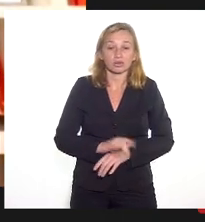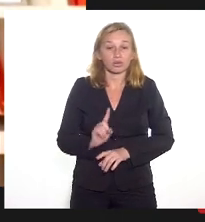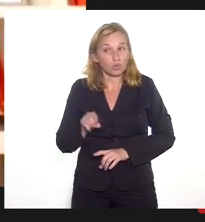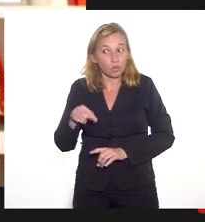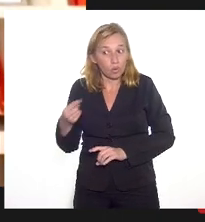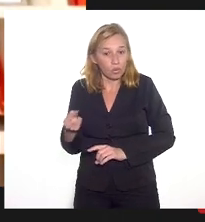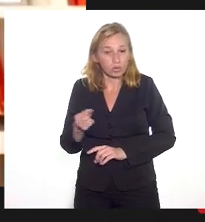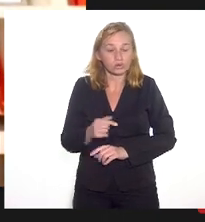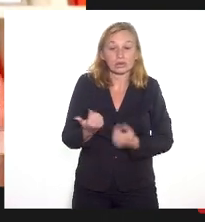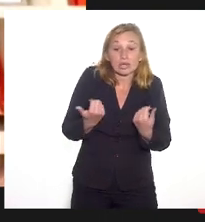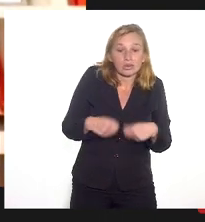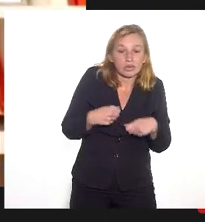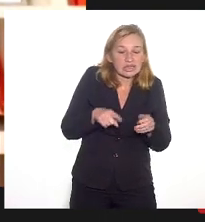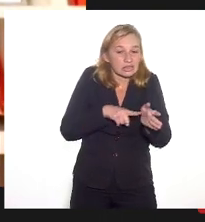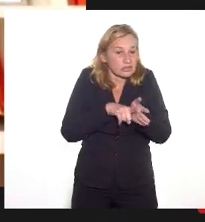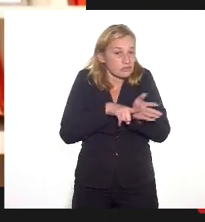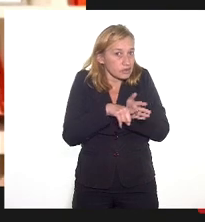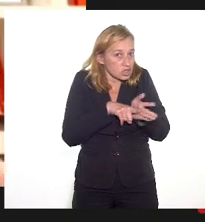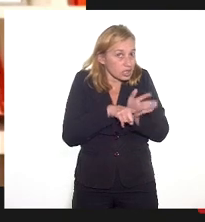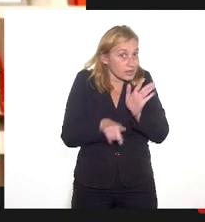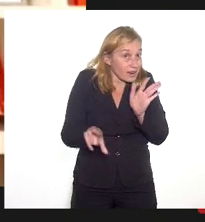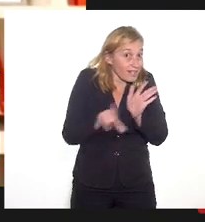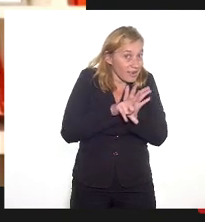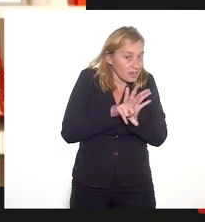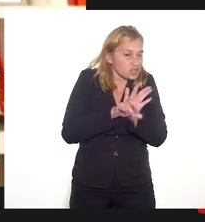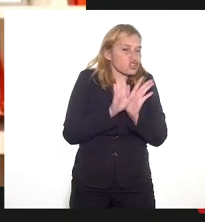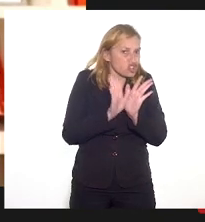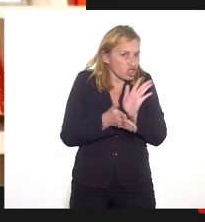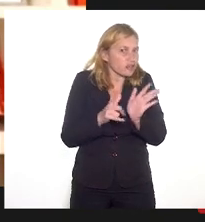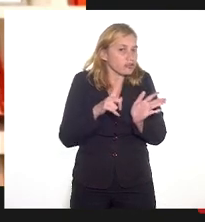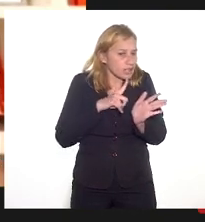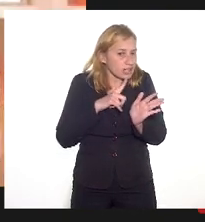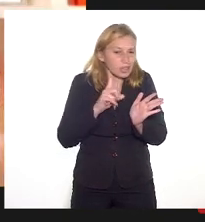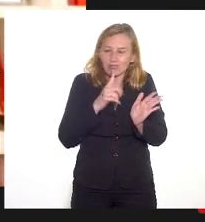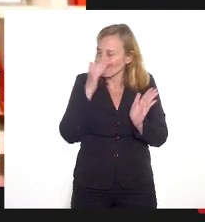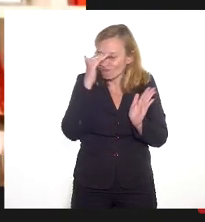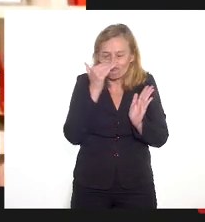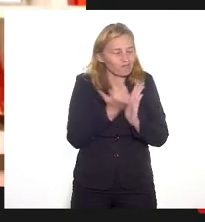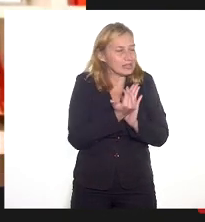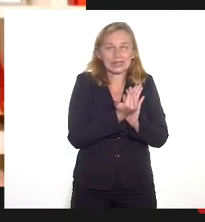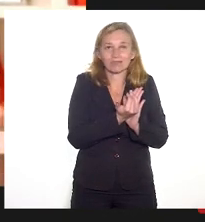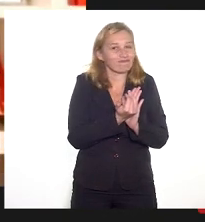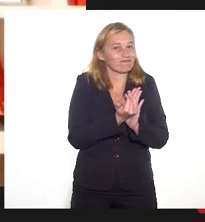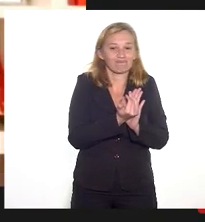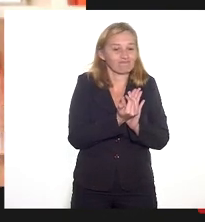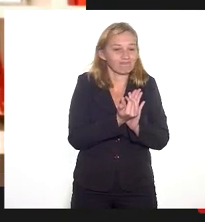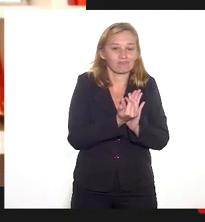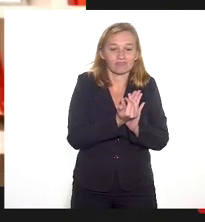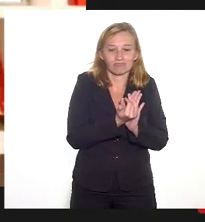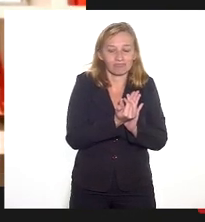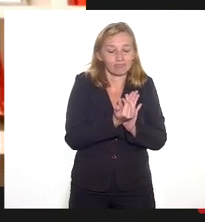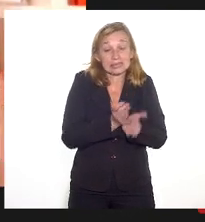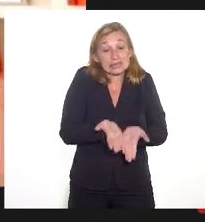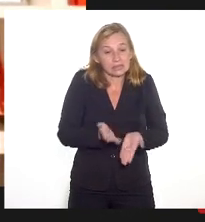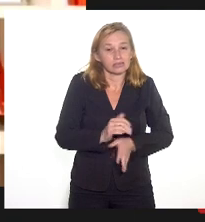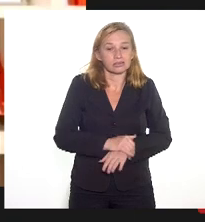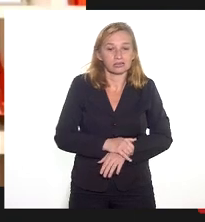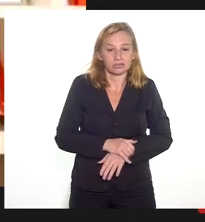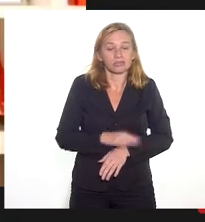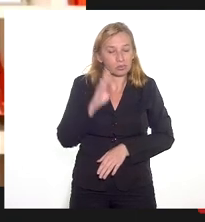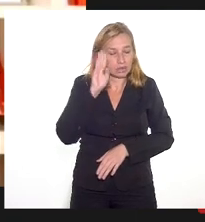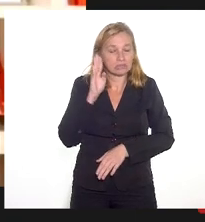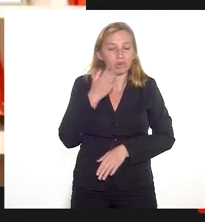outro lado, é preciso fiscalizar leis que já existem, mas que não estão efetivas ainda, não se tornaram plenas. O